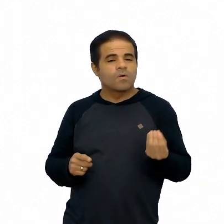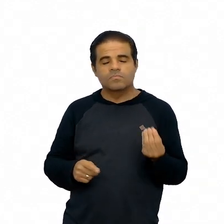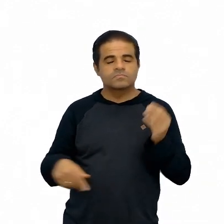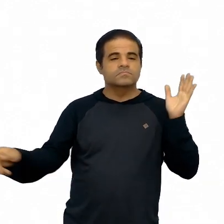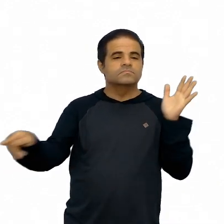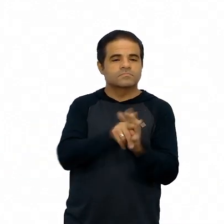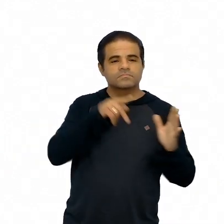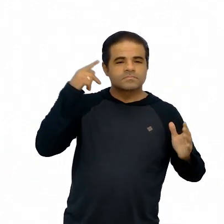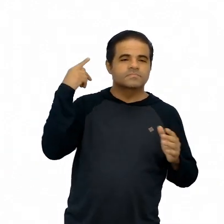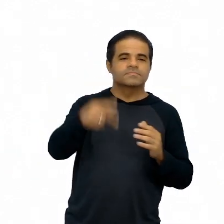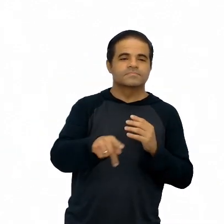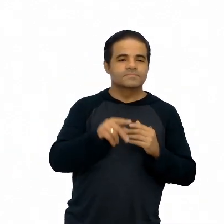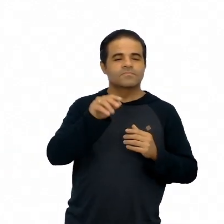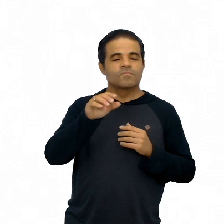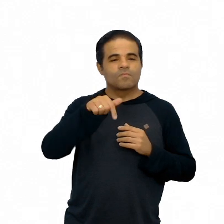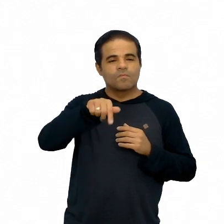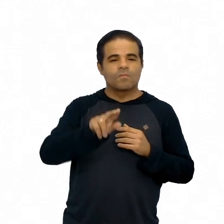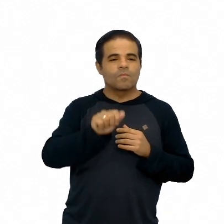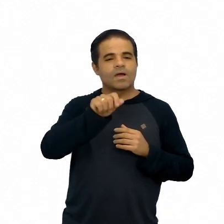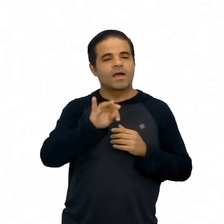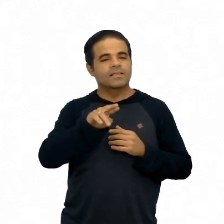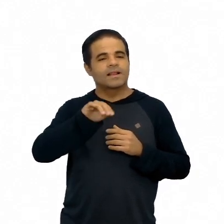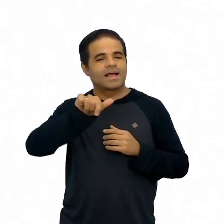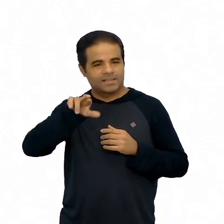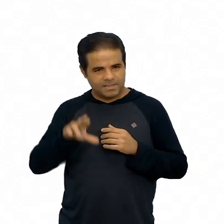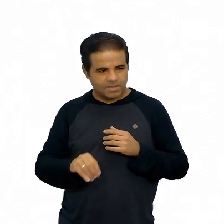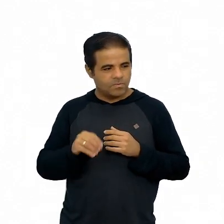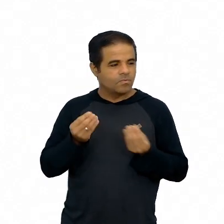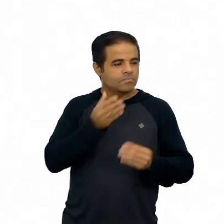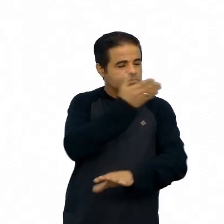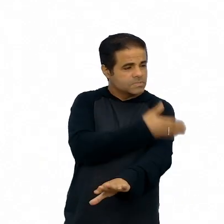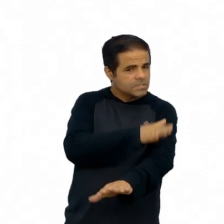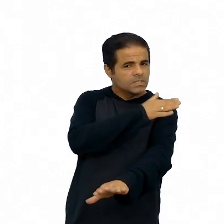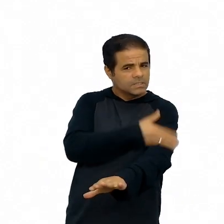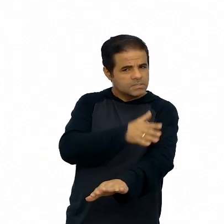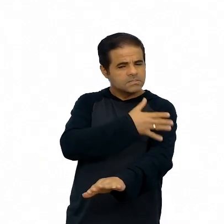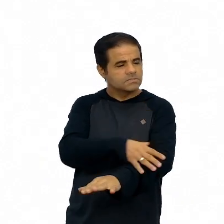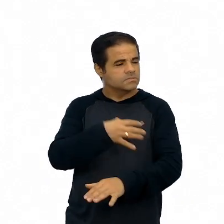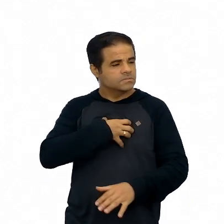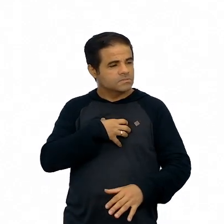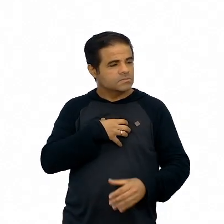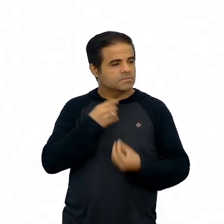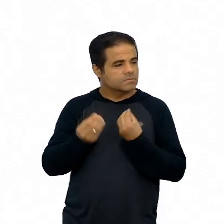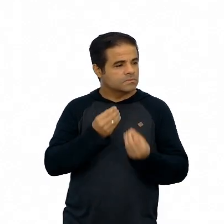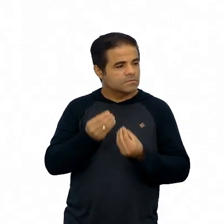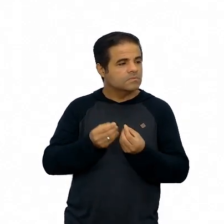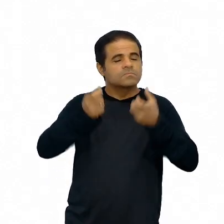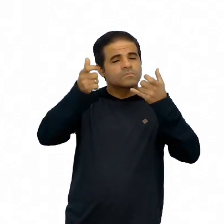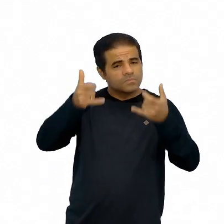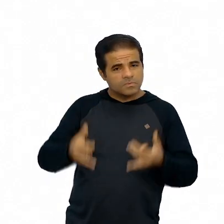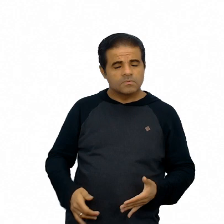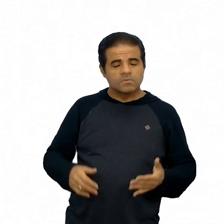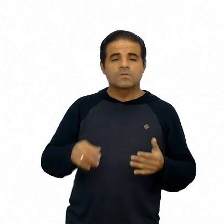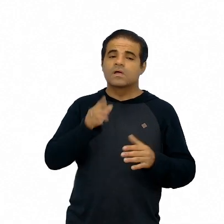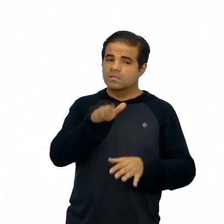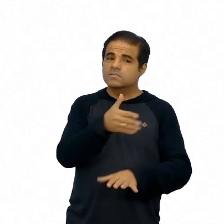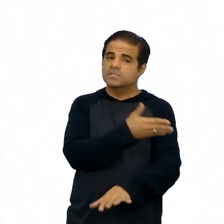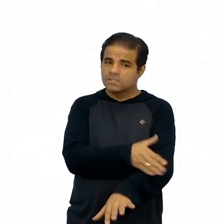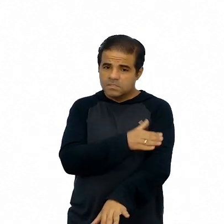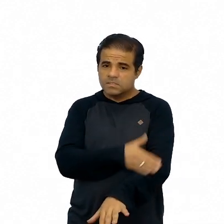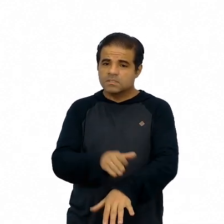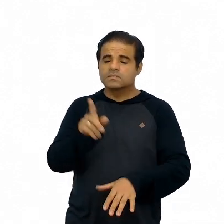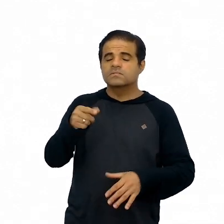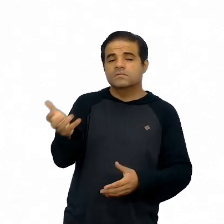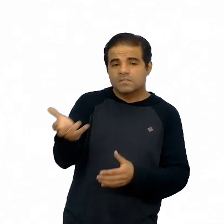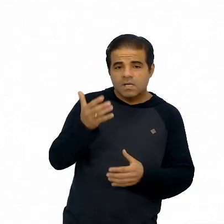as propriedades de um quadrilátero, tudo isso está envolvido em exercício dessa forma. Mais especificamente, para esse exercício, o que ele